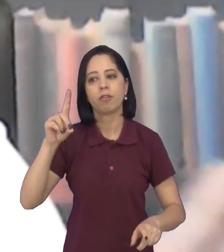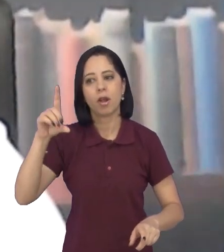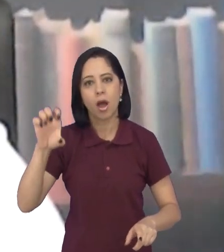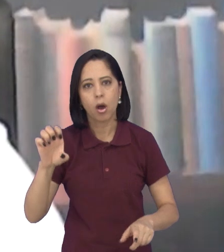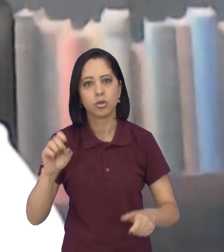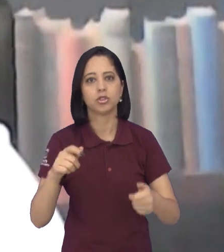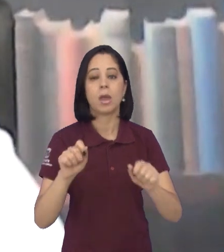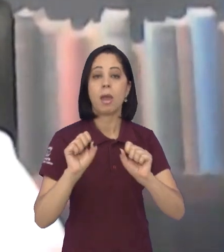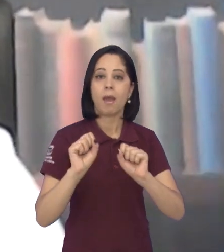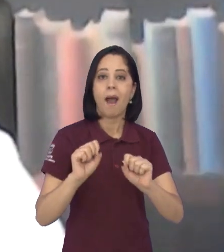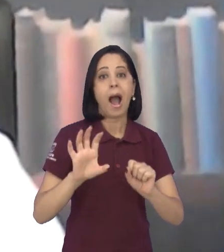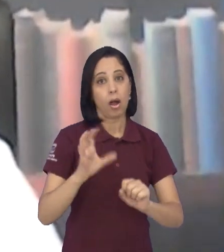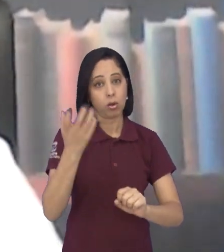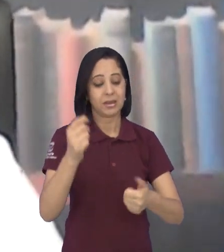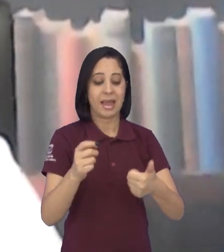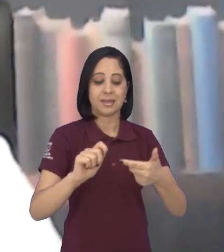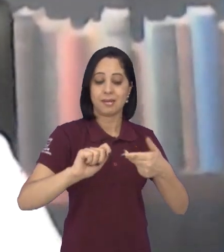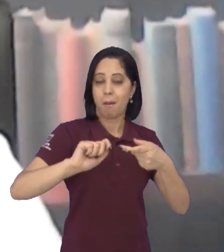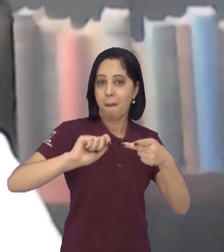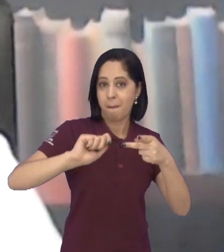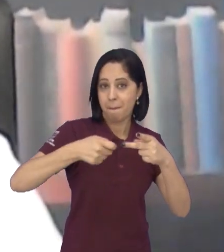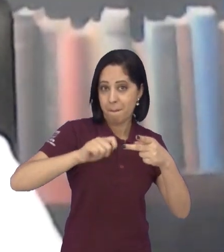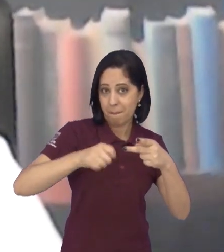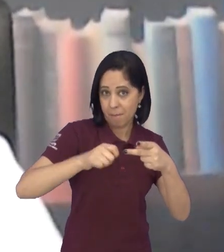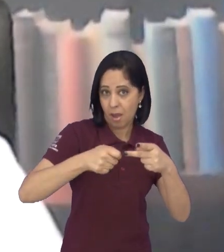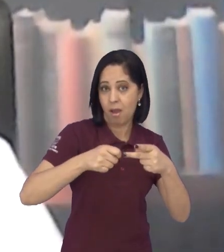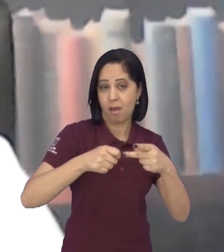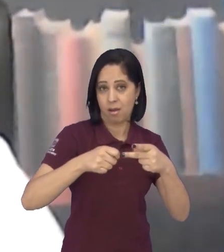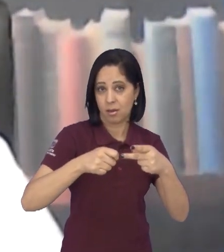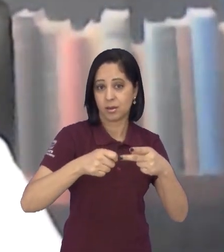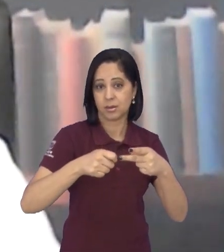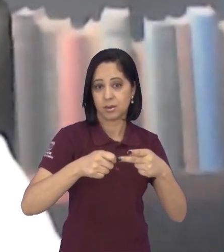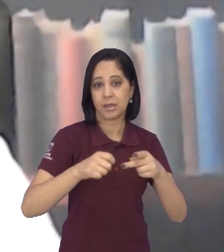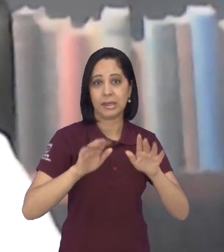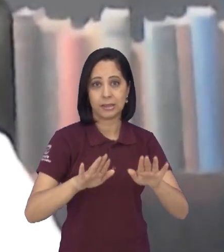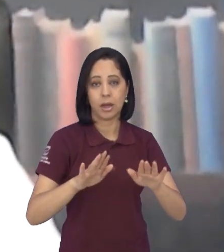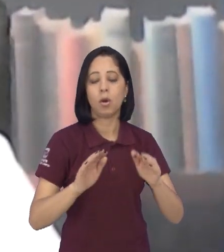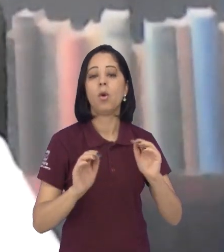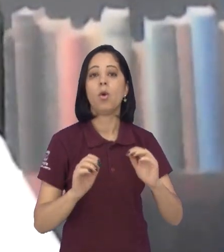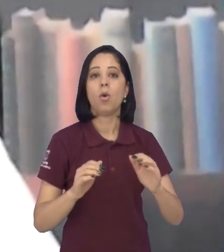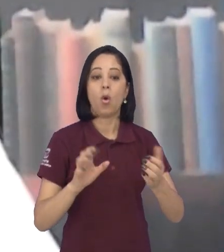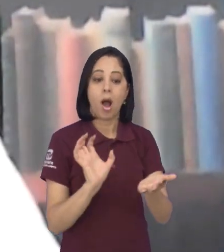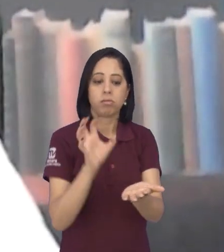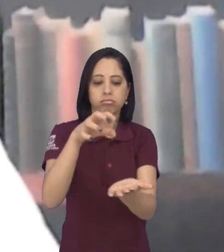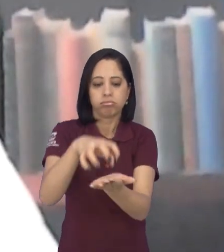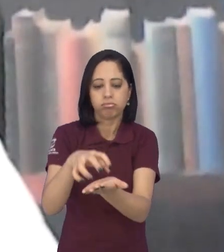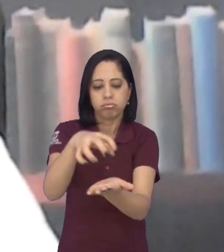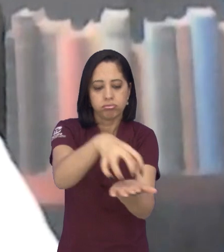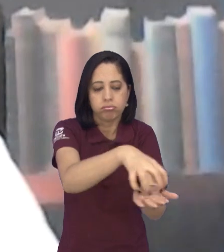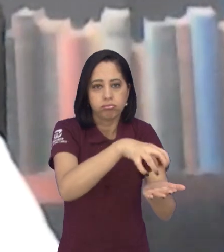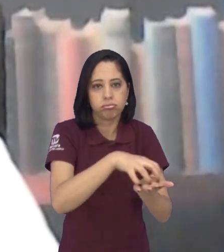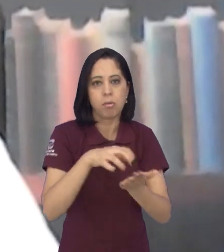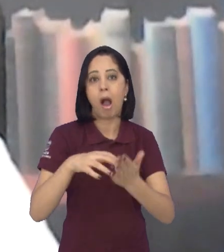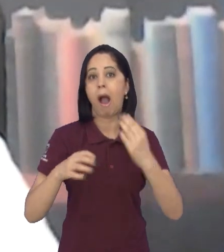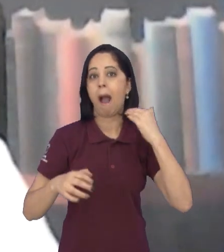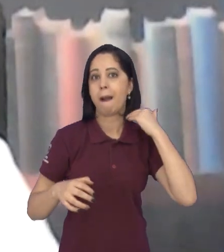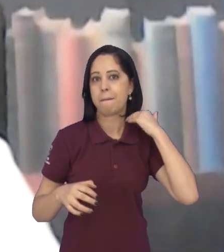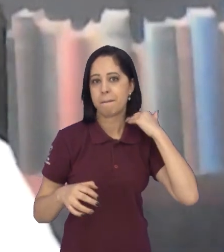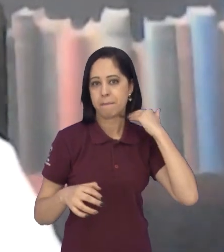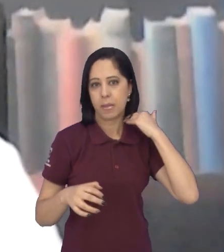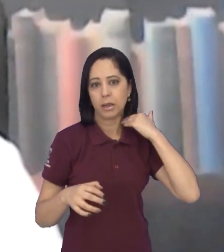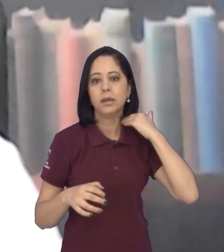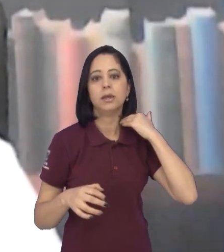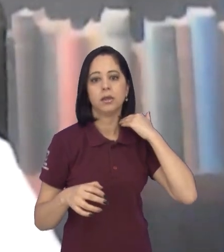sistema bancário de cartão, que é igualmente um sistema seguro. Então, os bancos, se nós repararmos com bastante atenção todos os